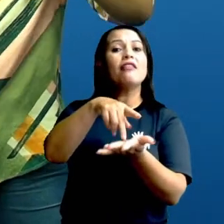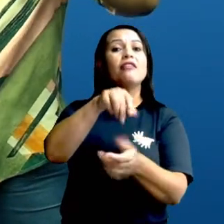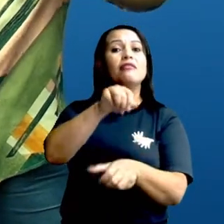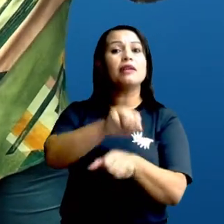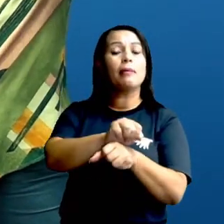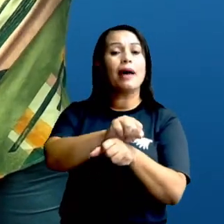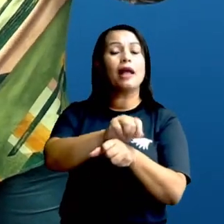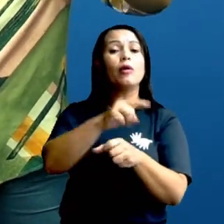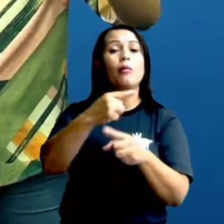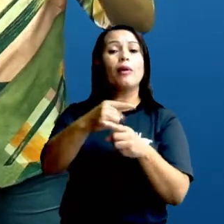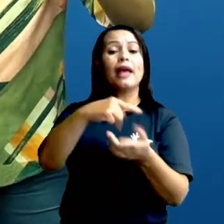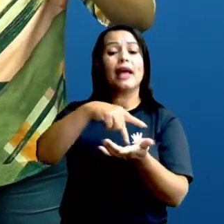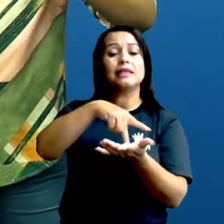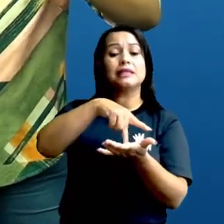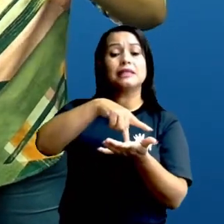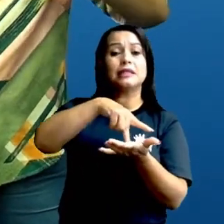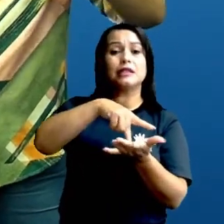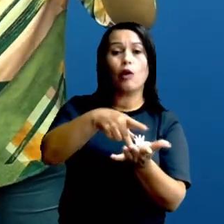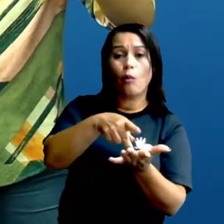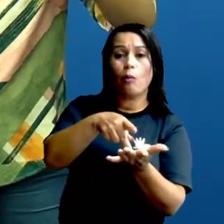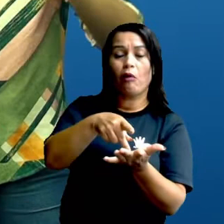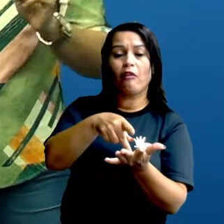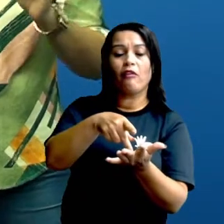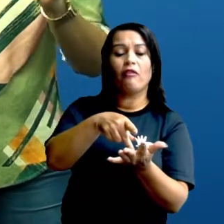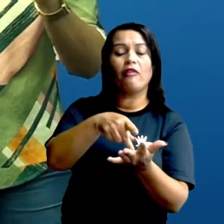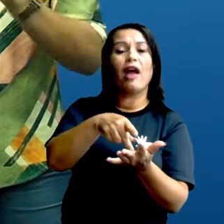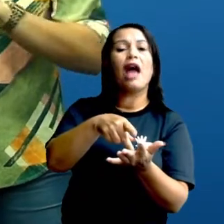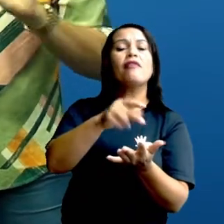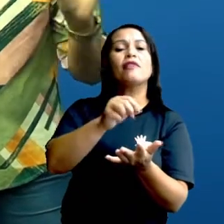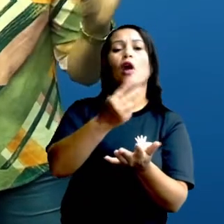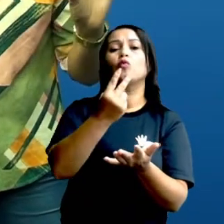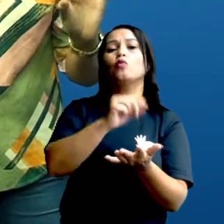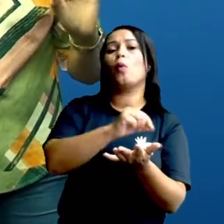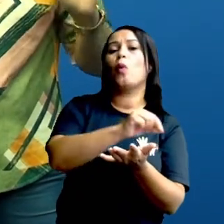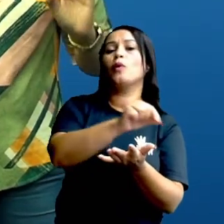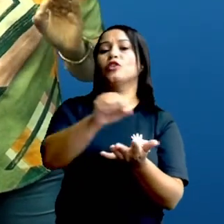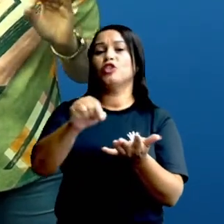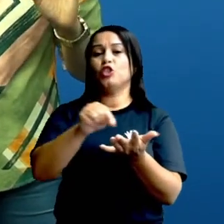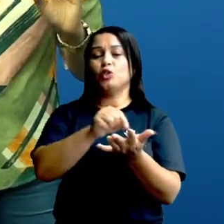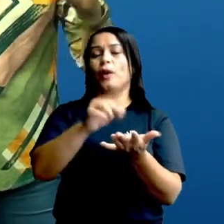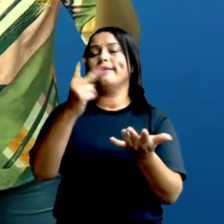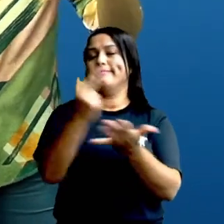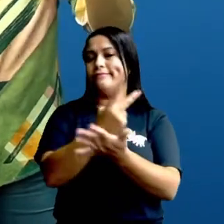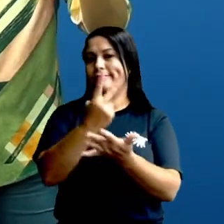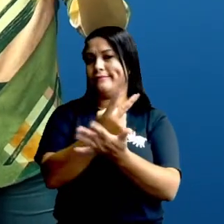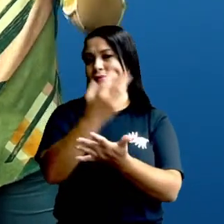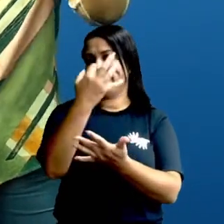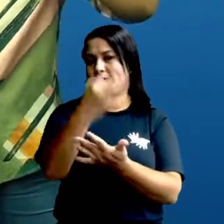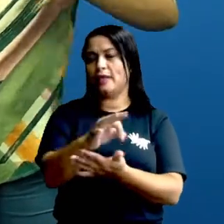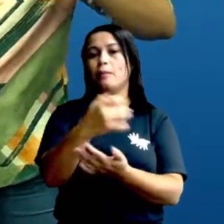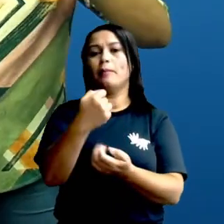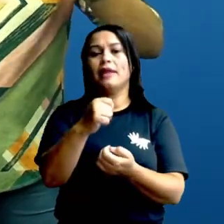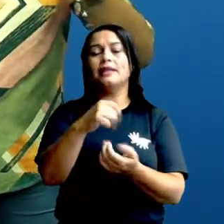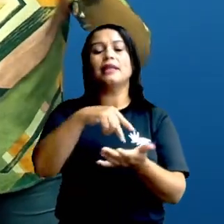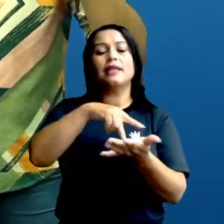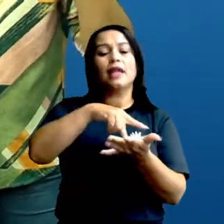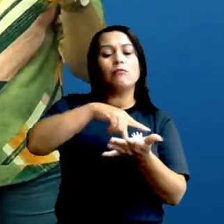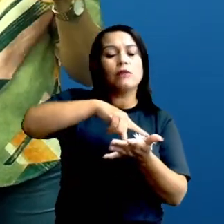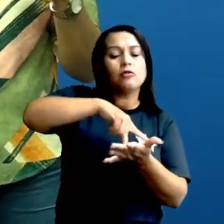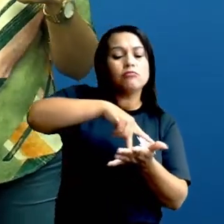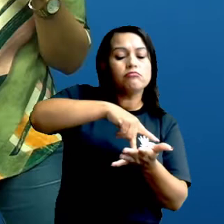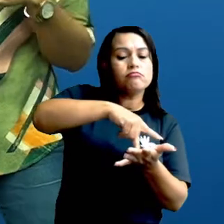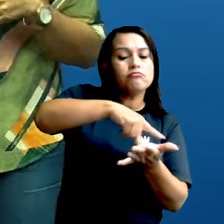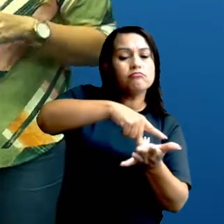mover por quê Porque se o compasso mover e saída abençoa fica com dois riscos então está errado tá então tem que ter um traço